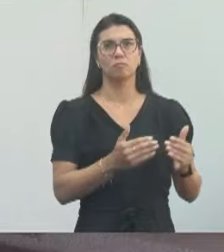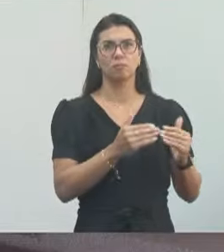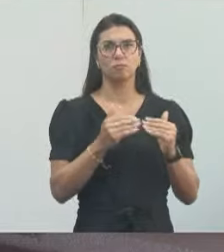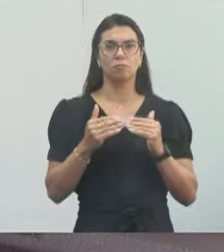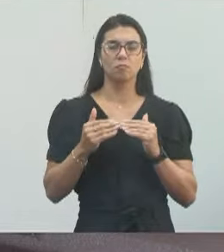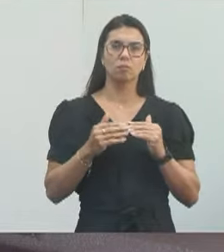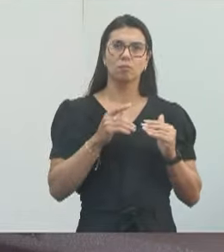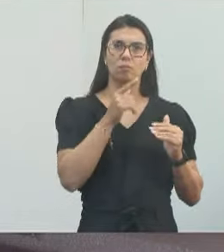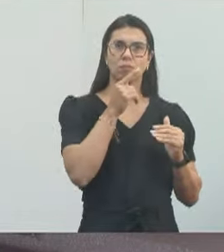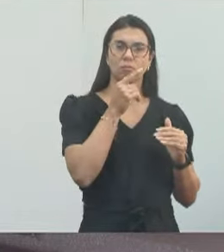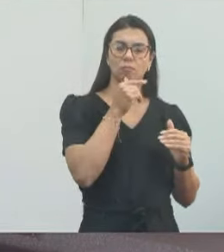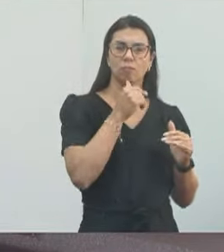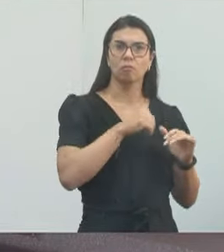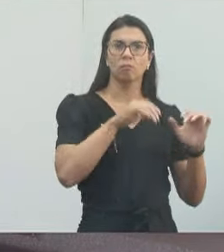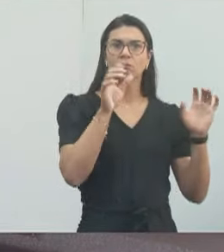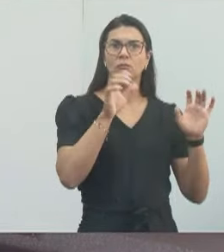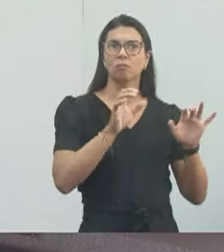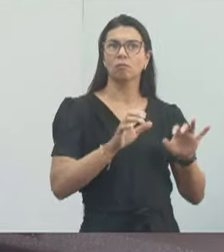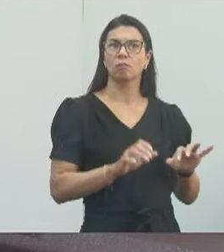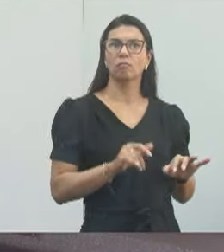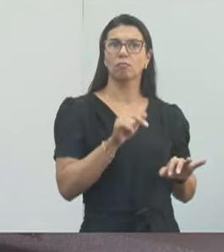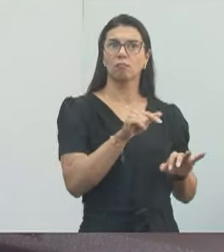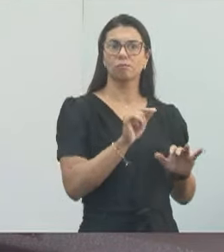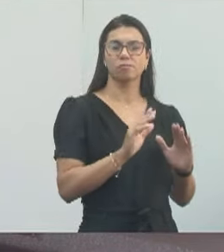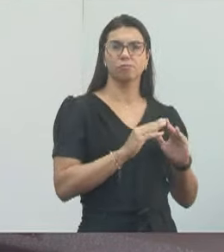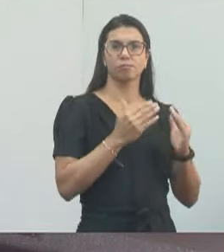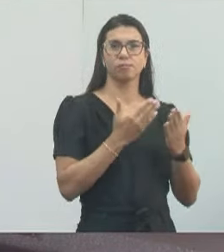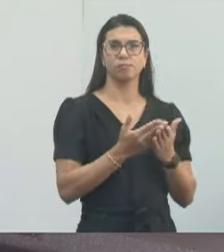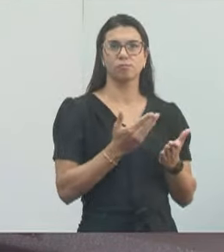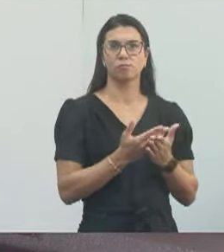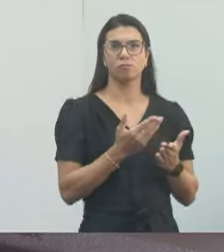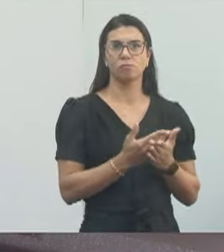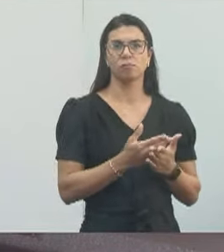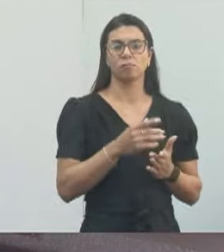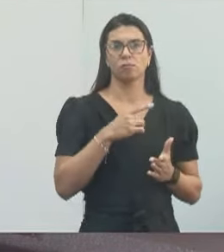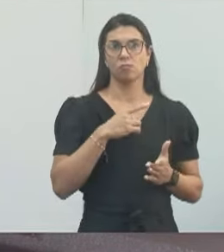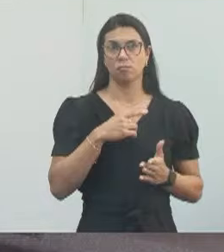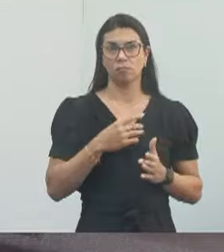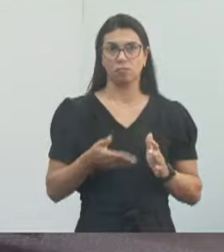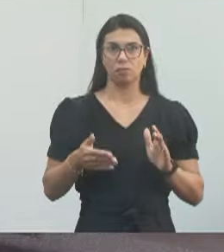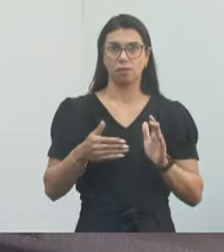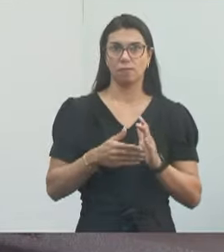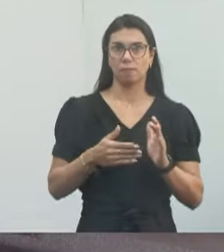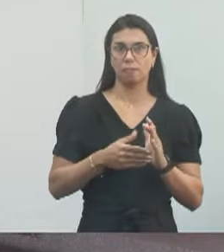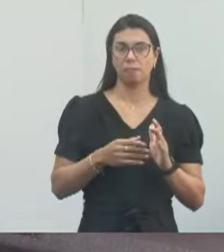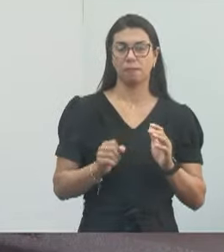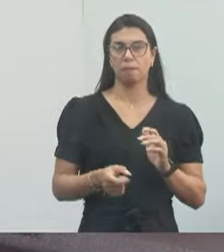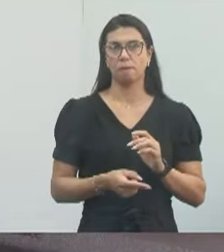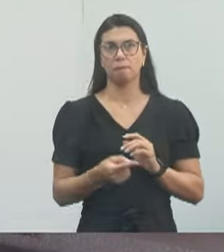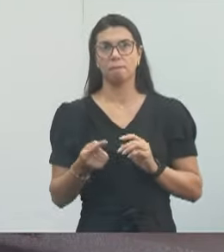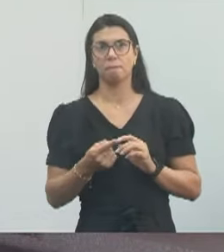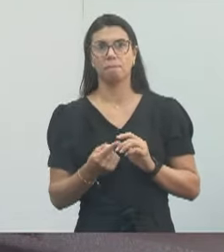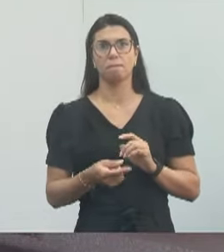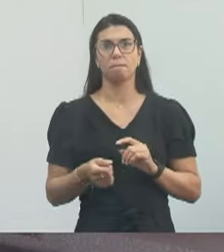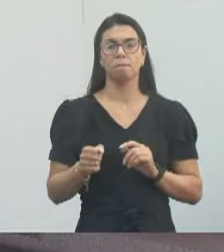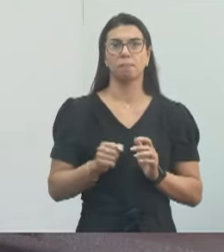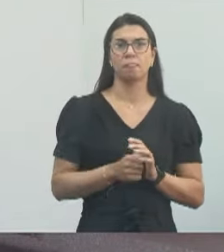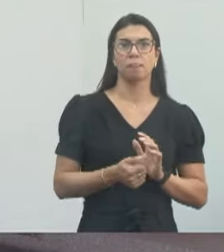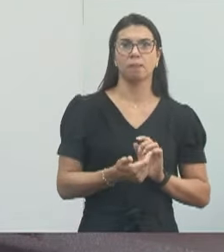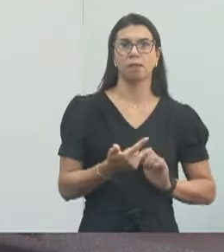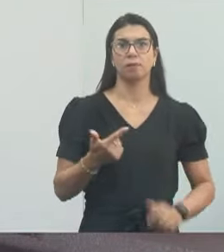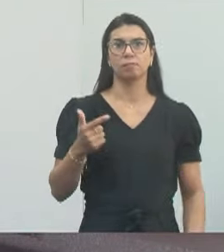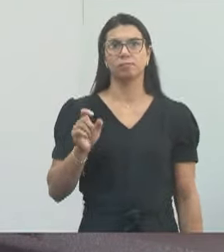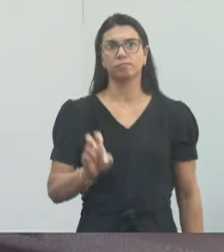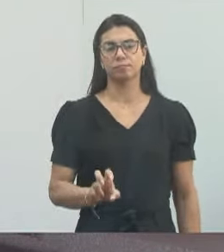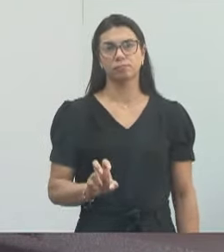que a escola pelo local que escorre pelo local resposta até a primeira quinzena de Maio o departamento de